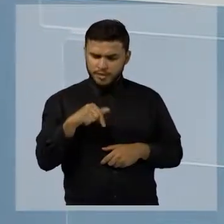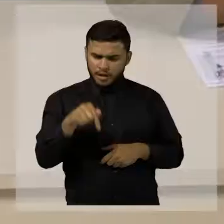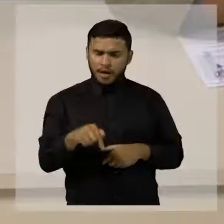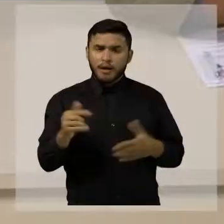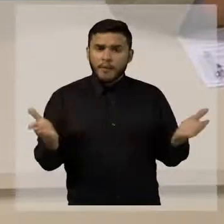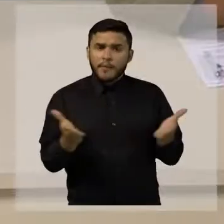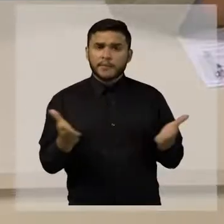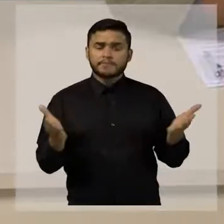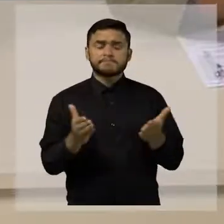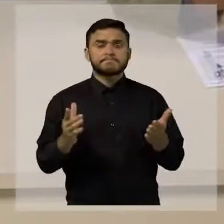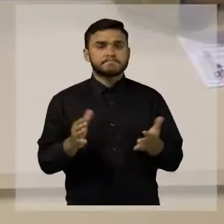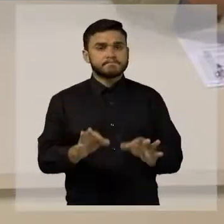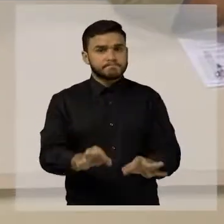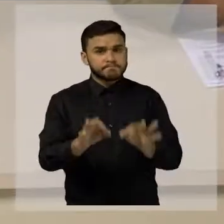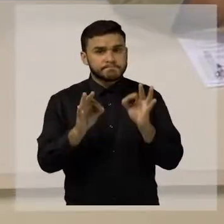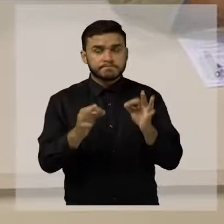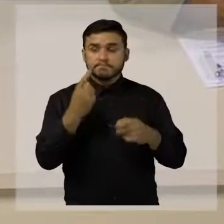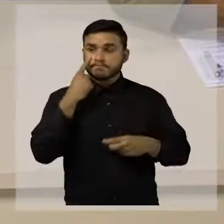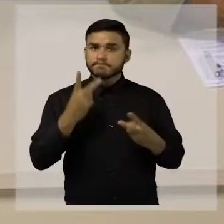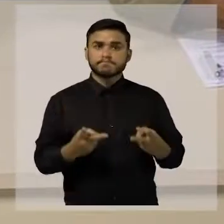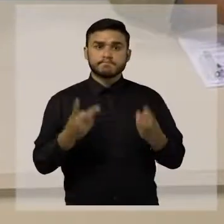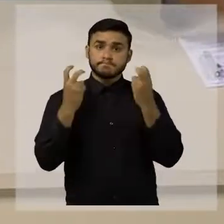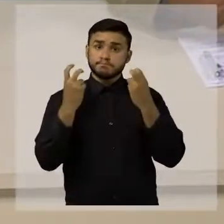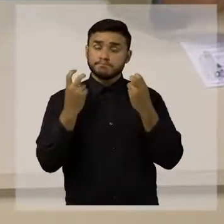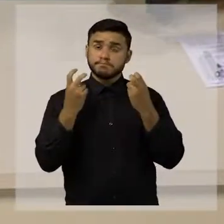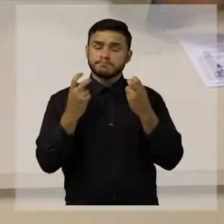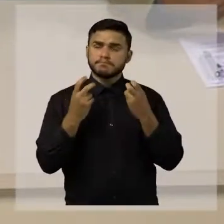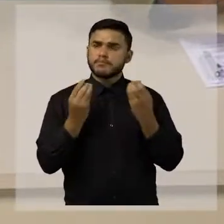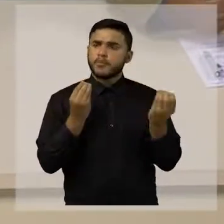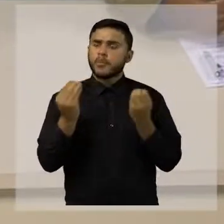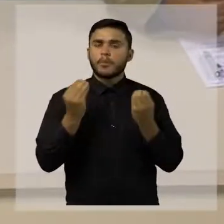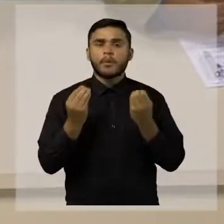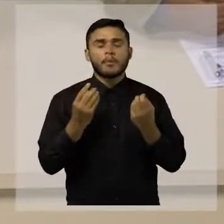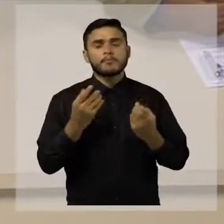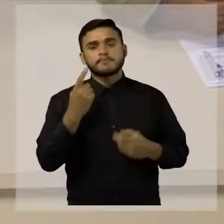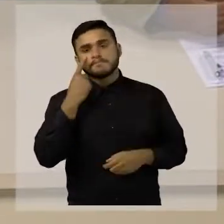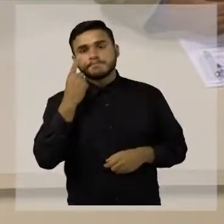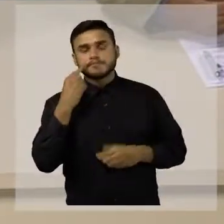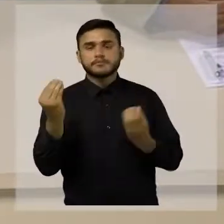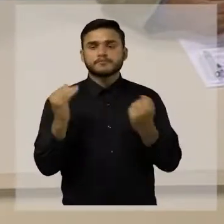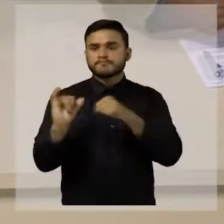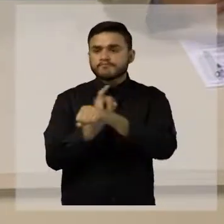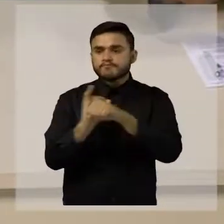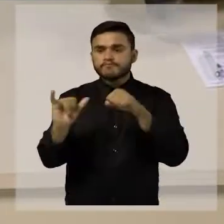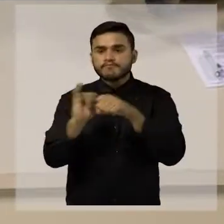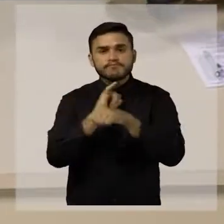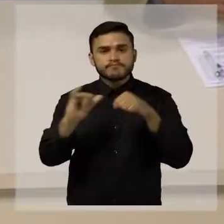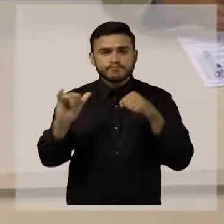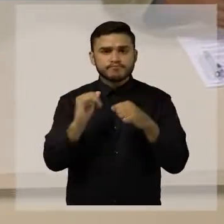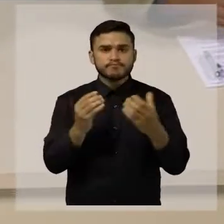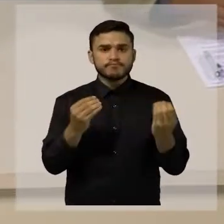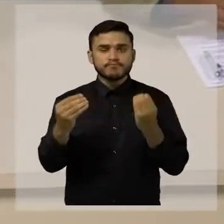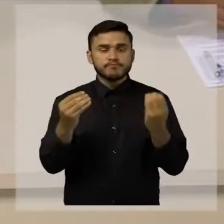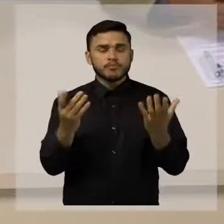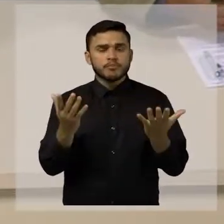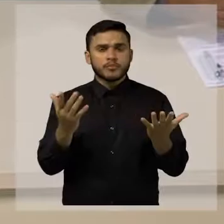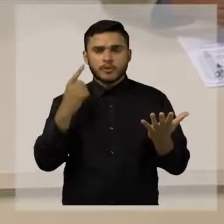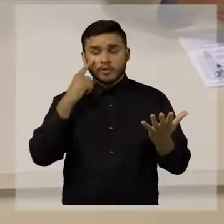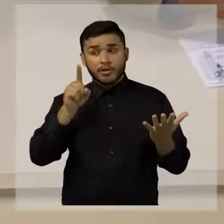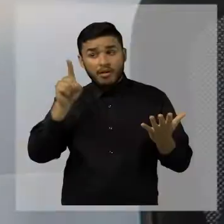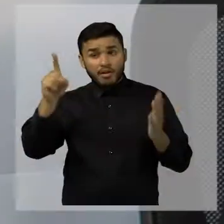um grande teste, é um termômetro que avalia como está a articulação do Planalto